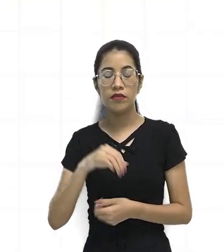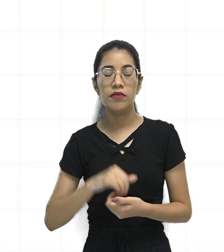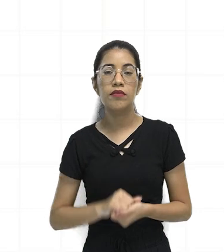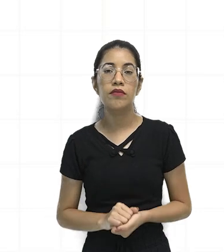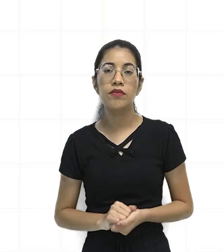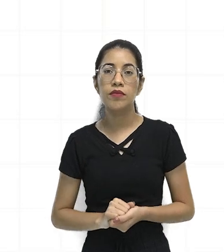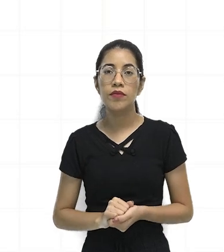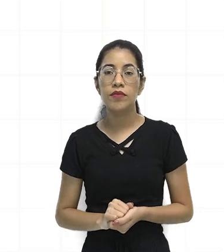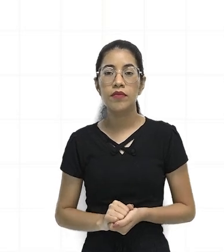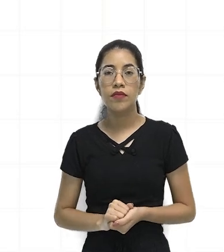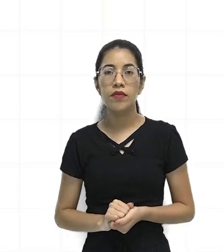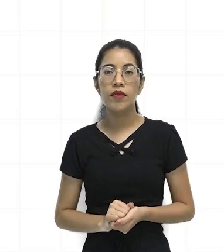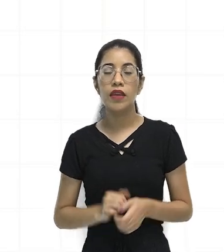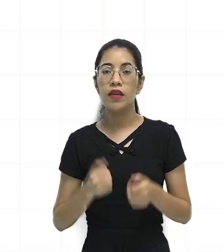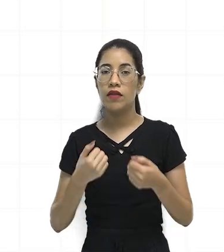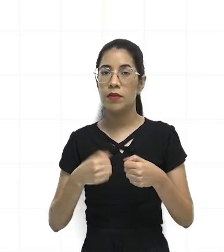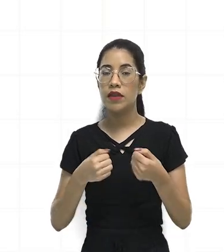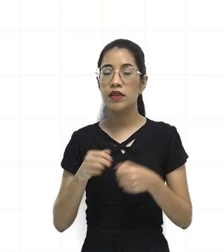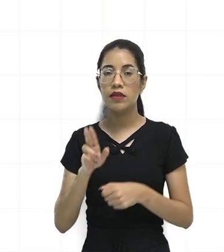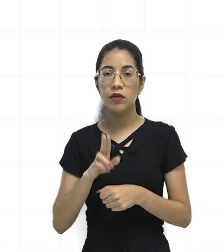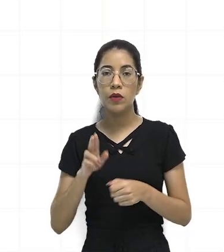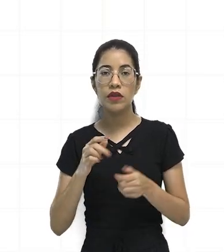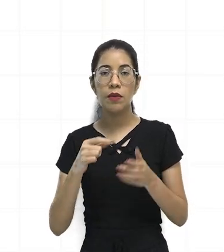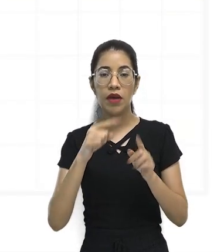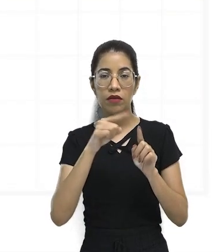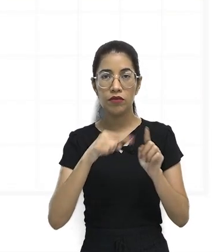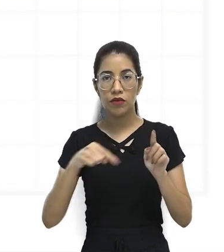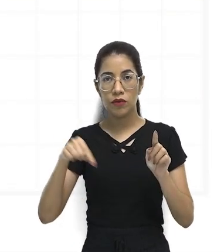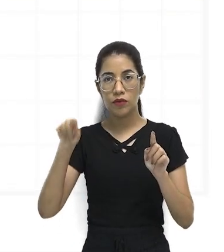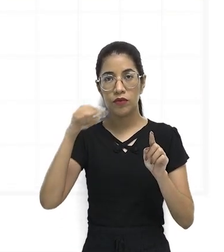fita que serão necessários para fazer,